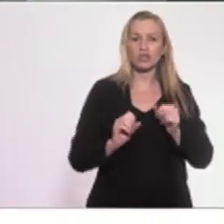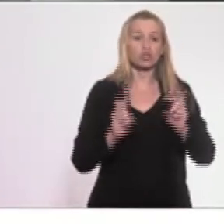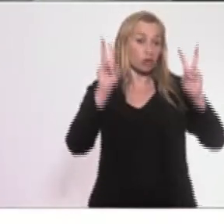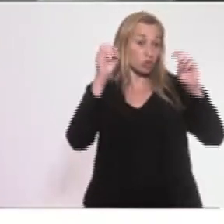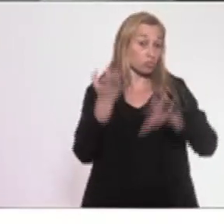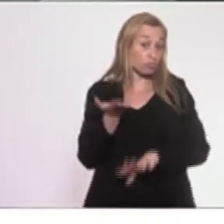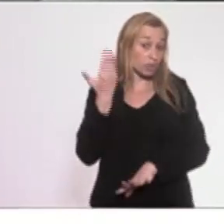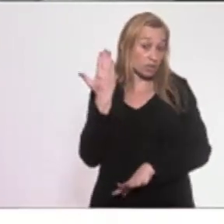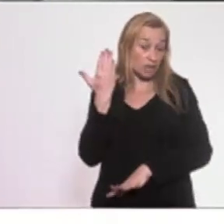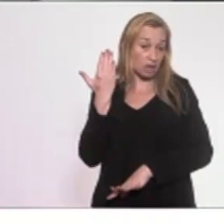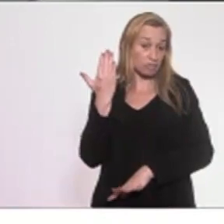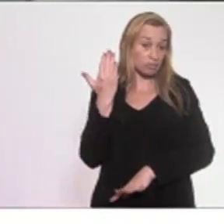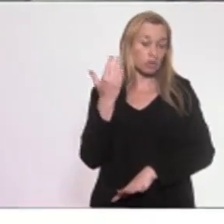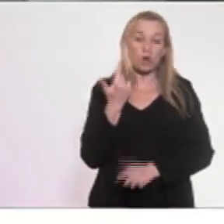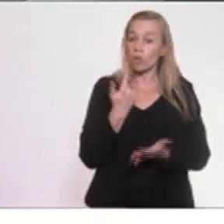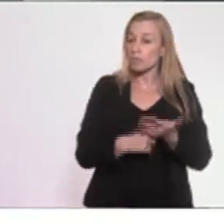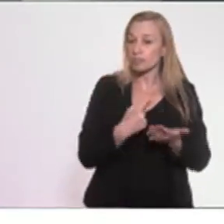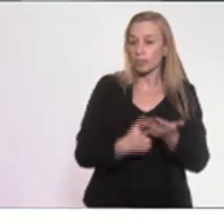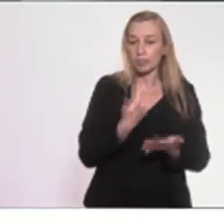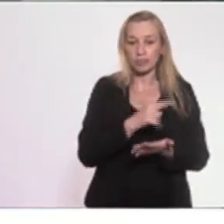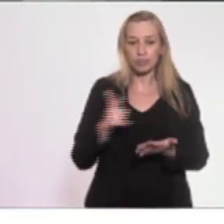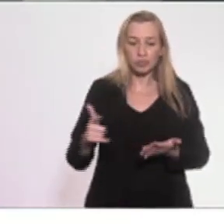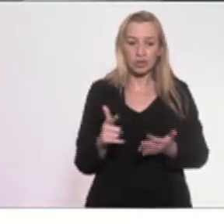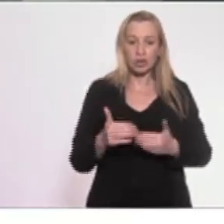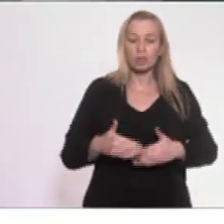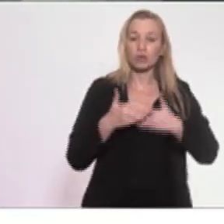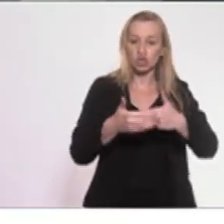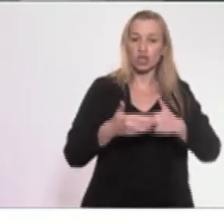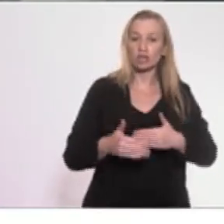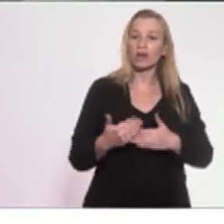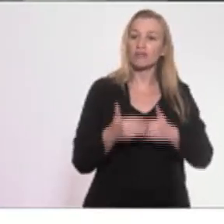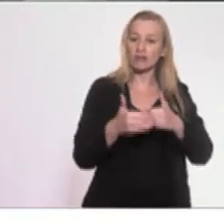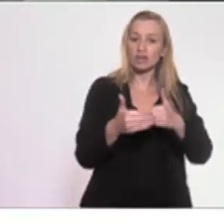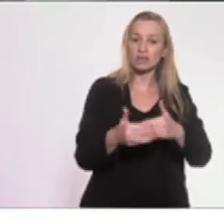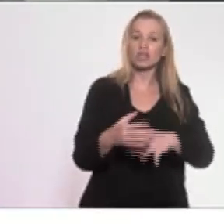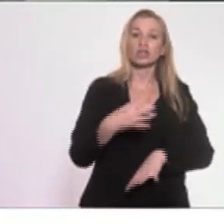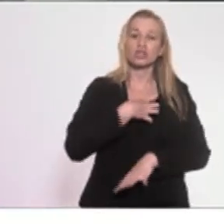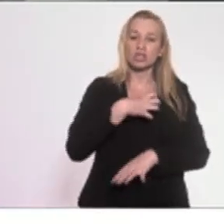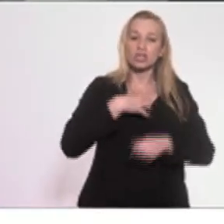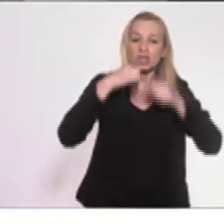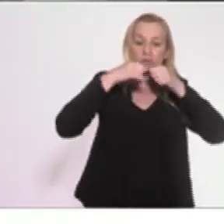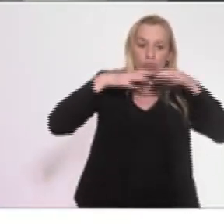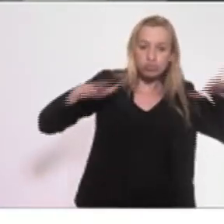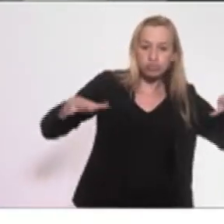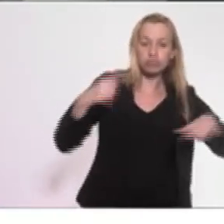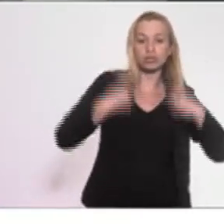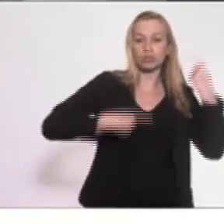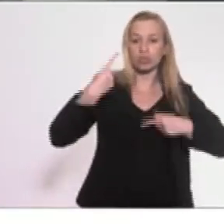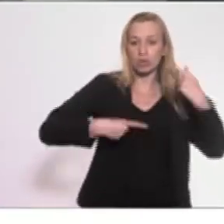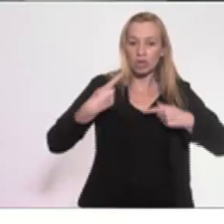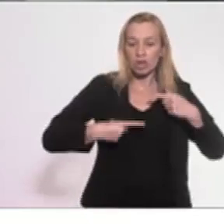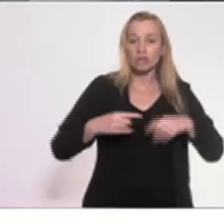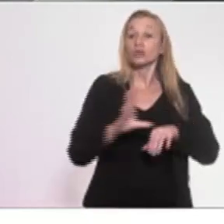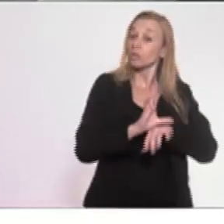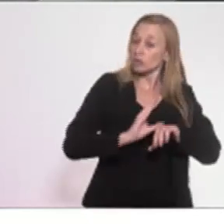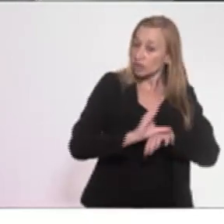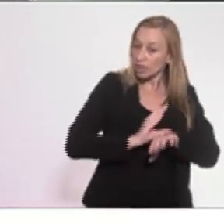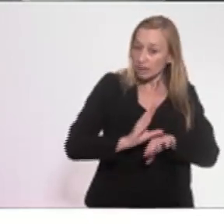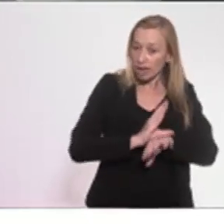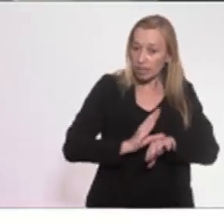sem compromisso de que o projeto avance no sentido de ter uma ampla discussão, meu parecer, pela